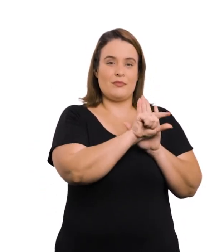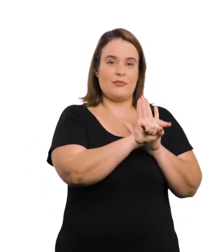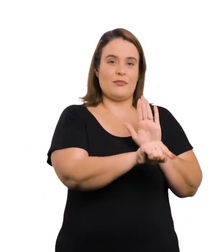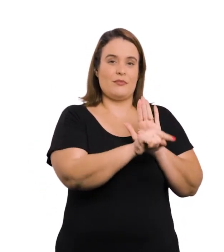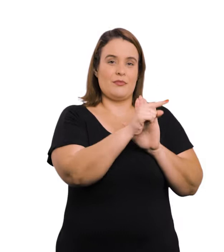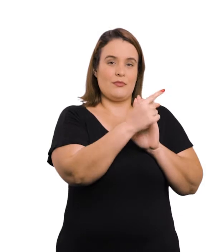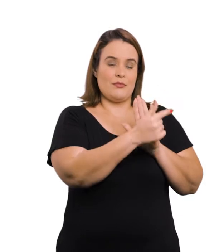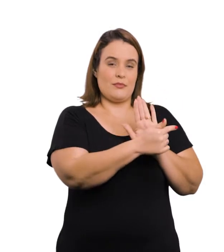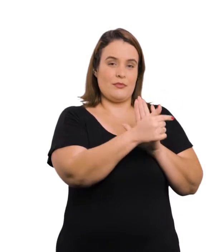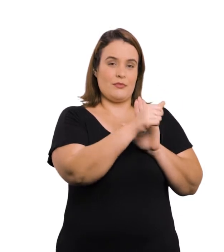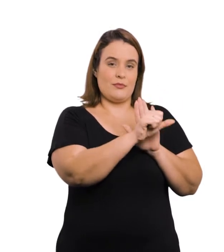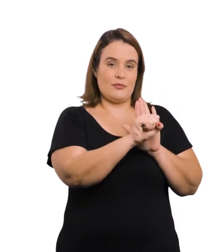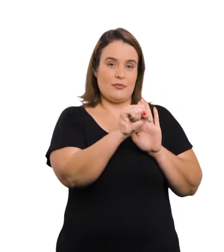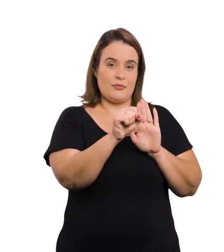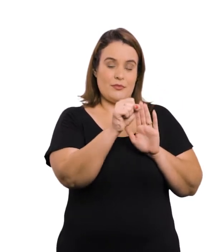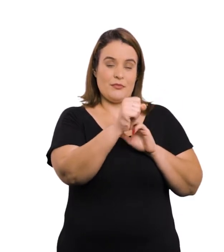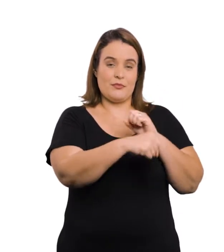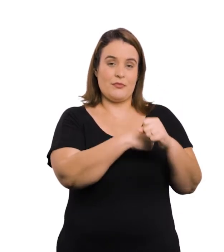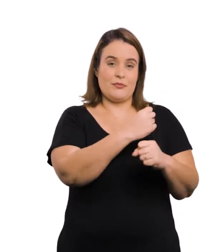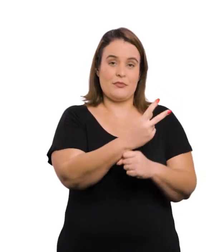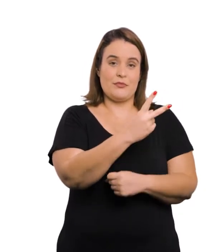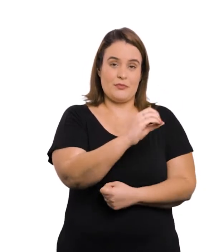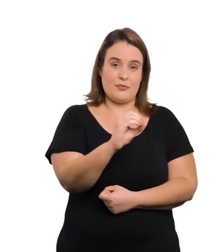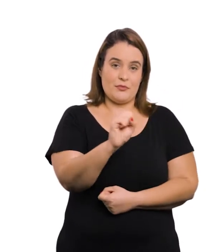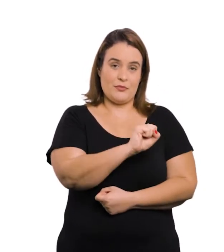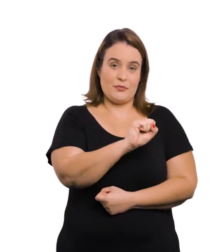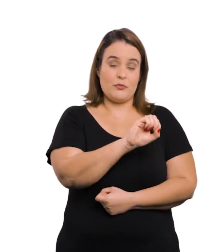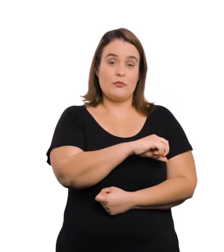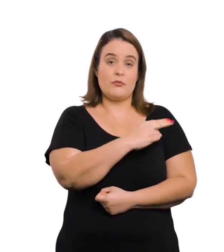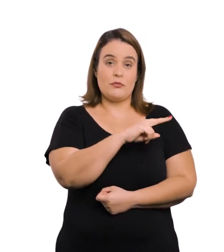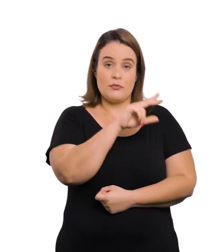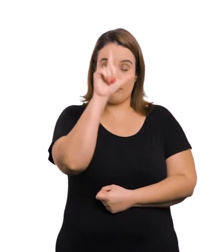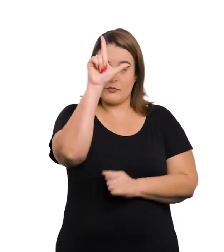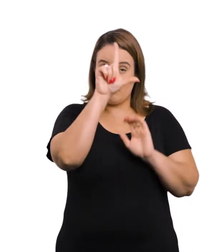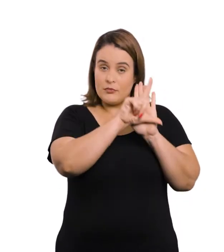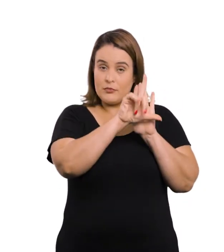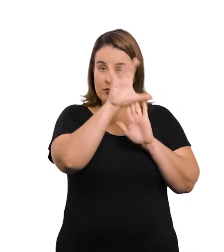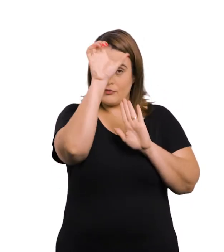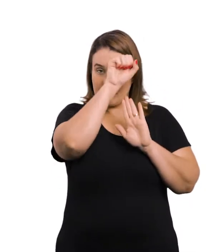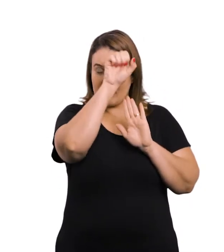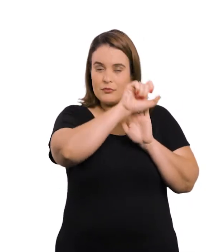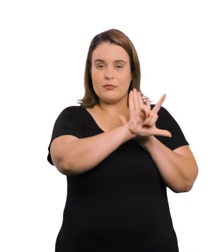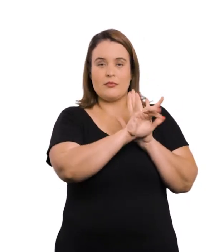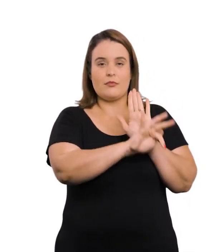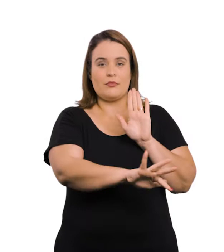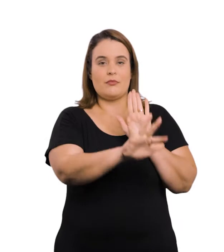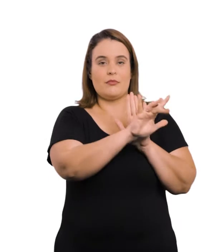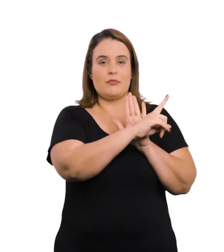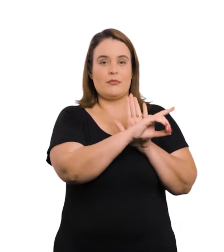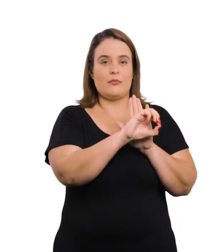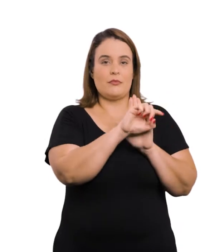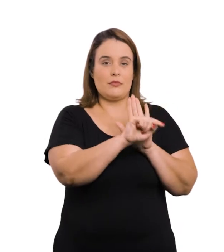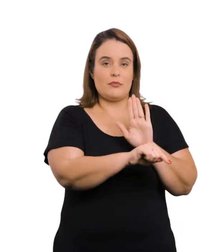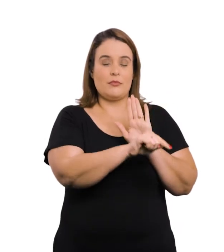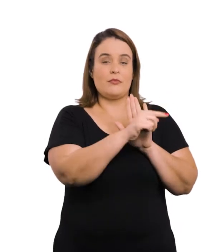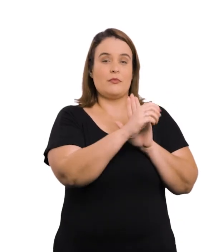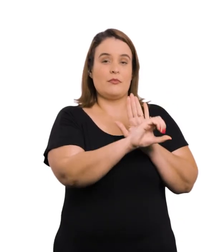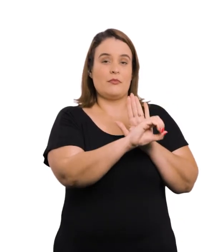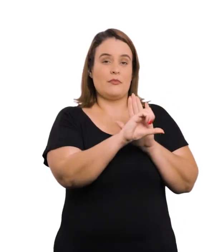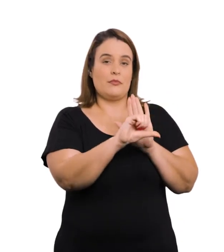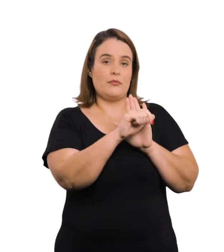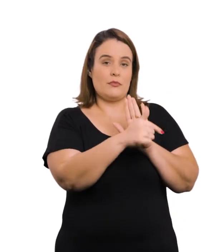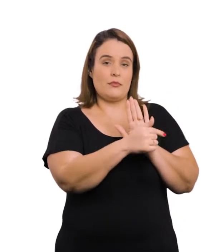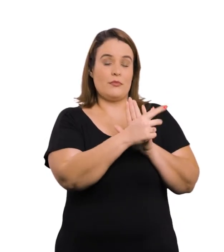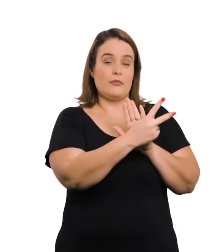nº 11.788 de 2008, ou Lei de Aprendizagem, Lei Federal 10.097 de